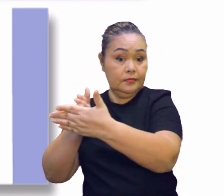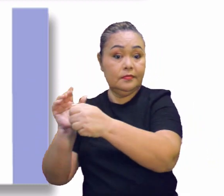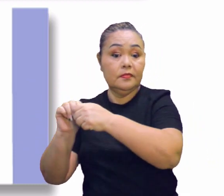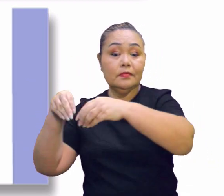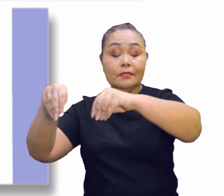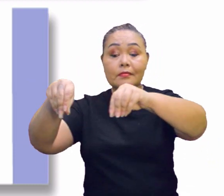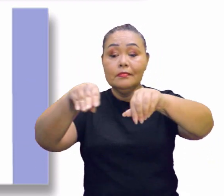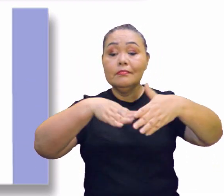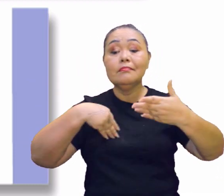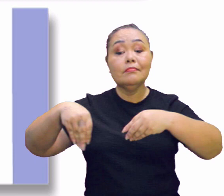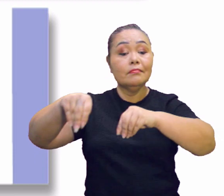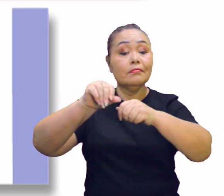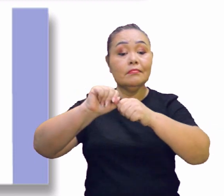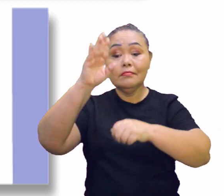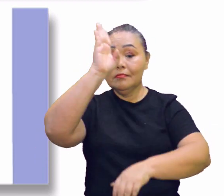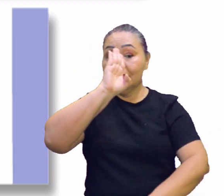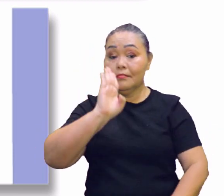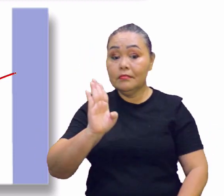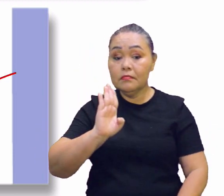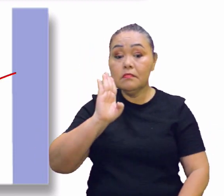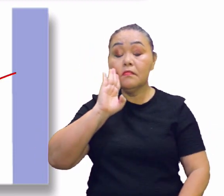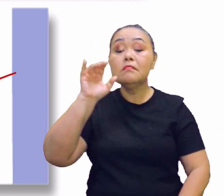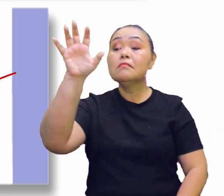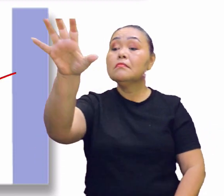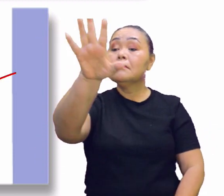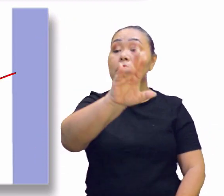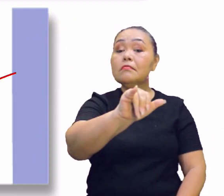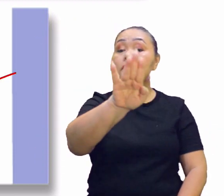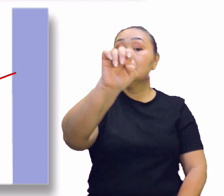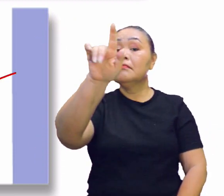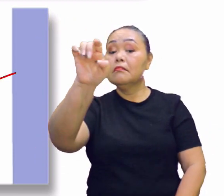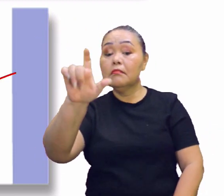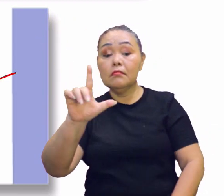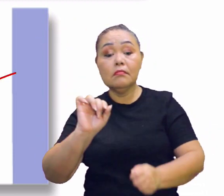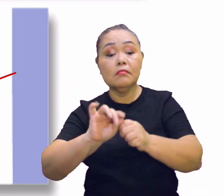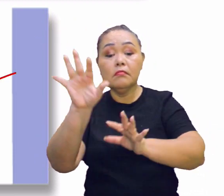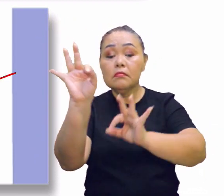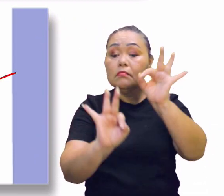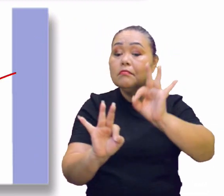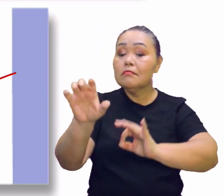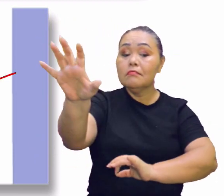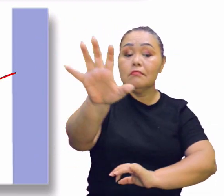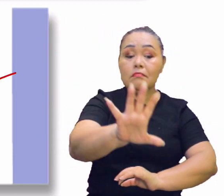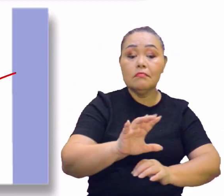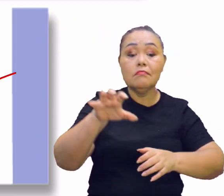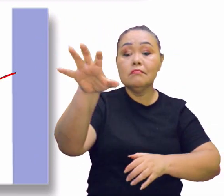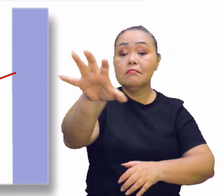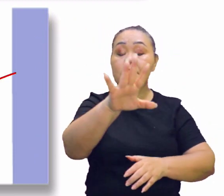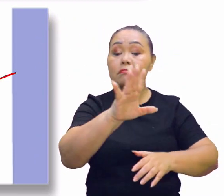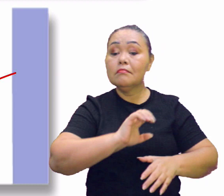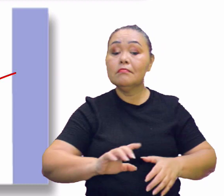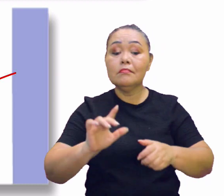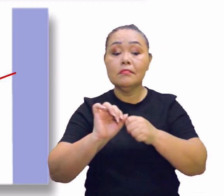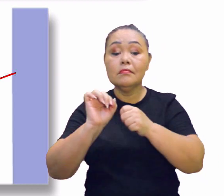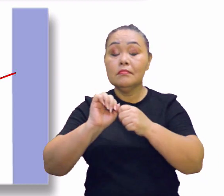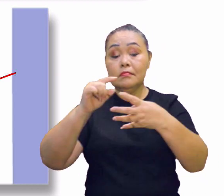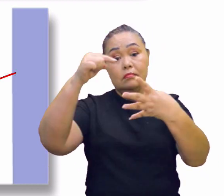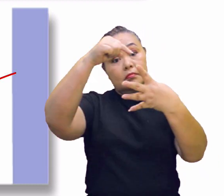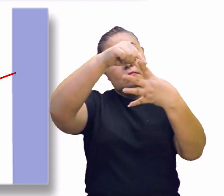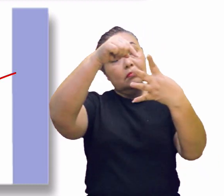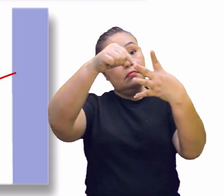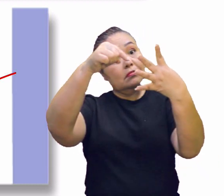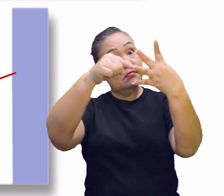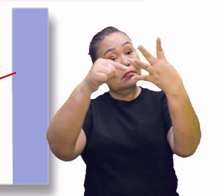regionalização do território brasileiro, as macro-regiões do IBGE, planejamento regional, complexos regionais e os 4